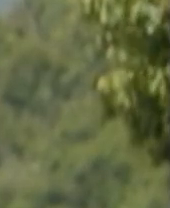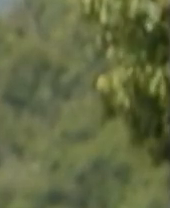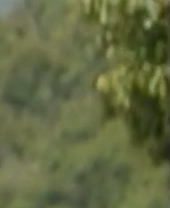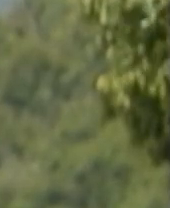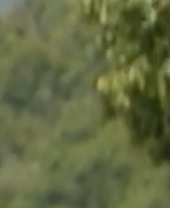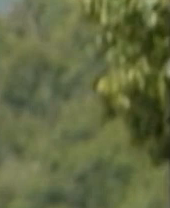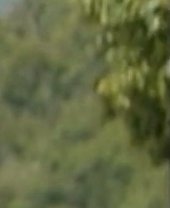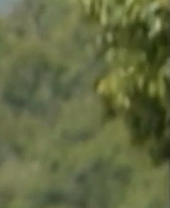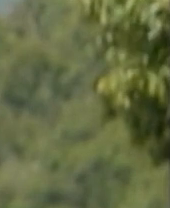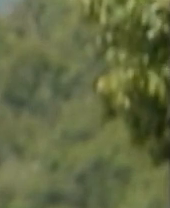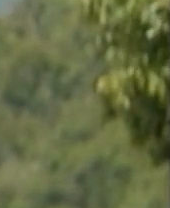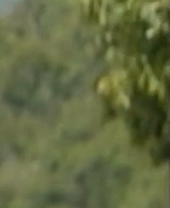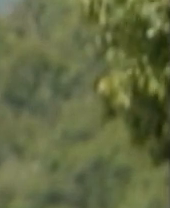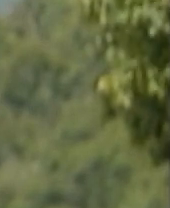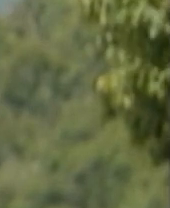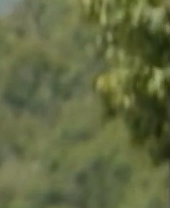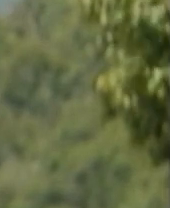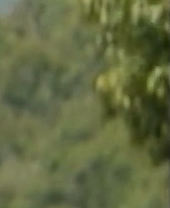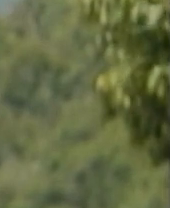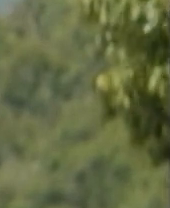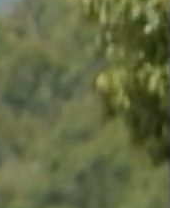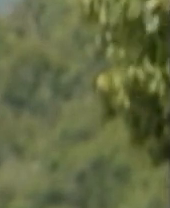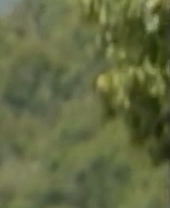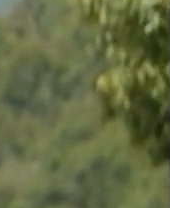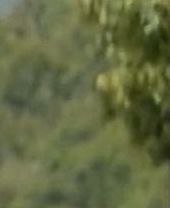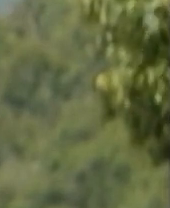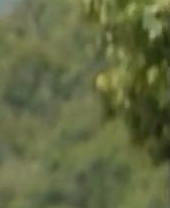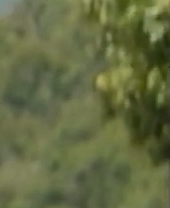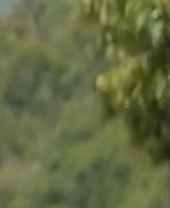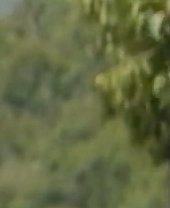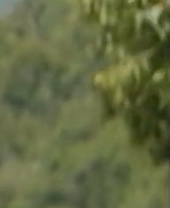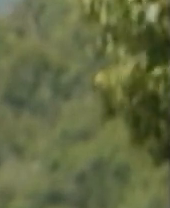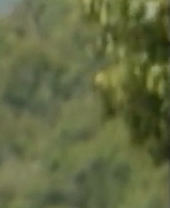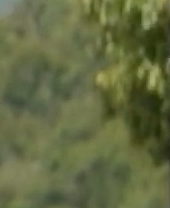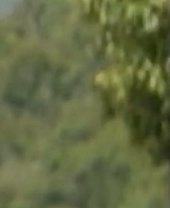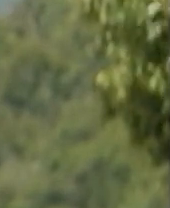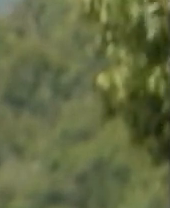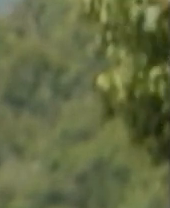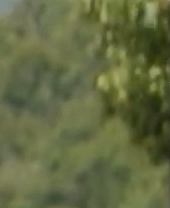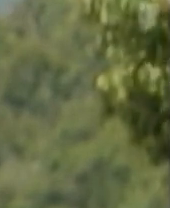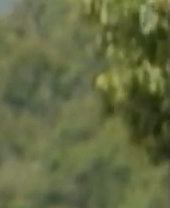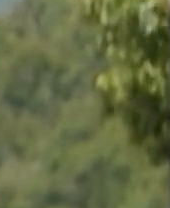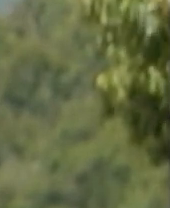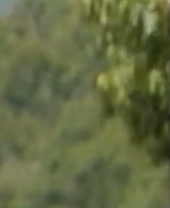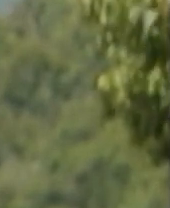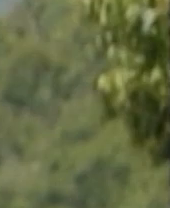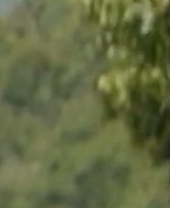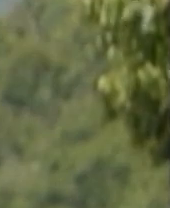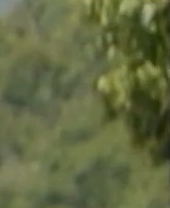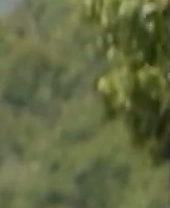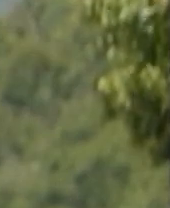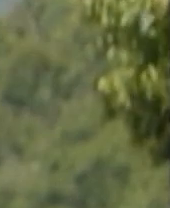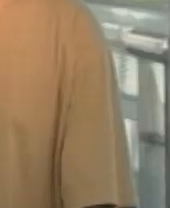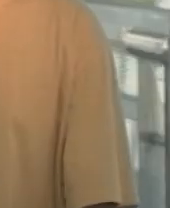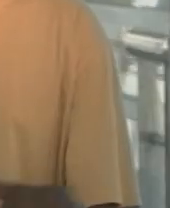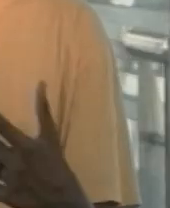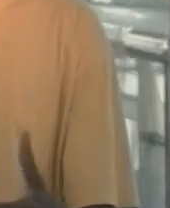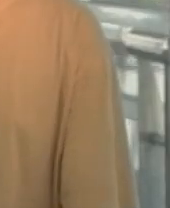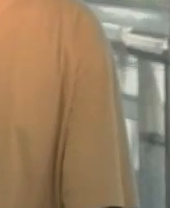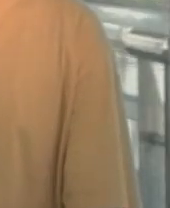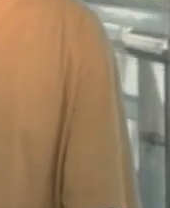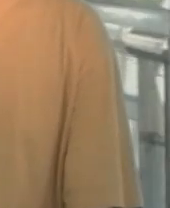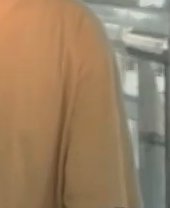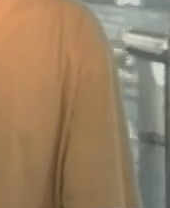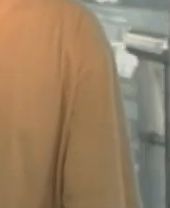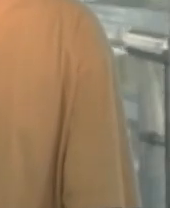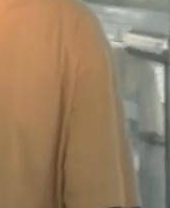pesquisa representa um mundo novo que se abre, um mundo de reflexão, um mundo de desenvolvimento de ideias. O